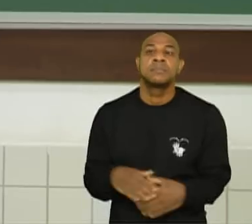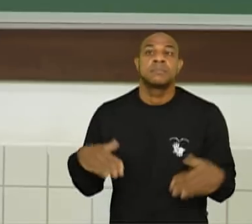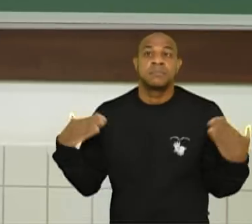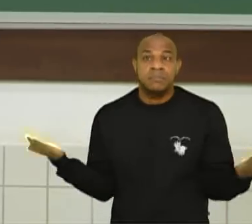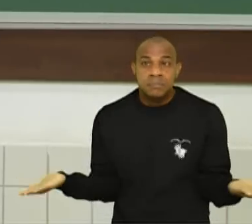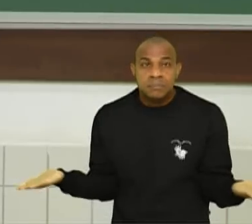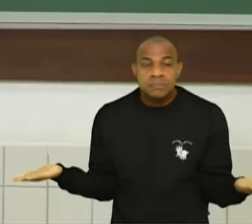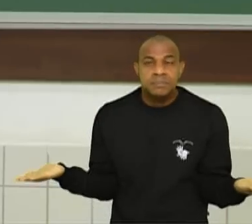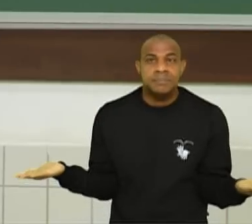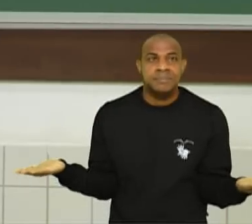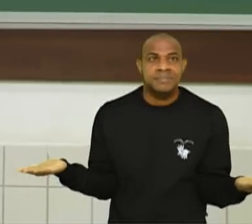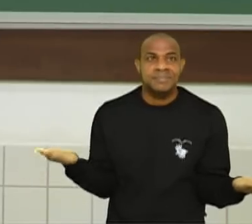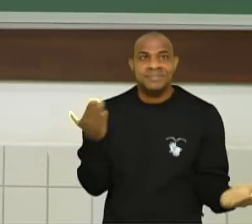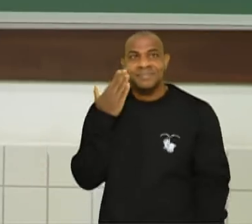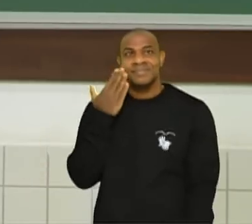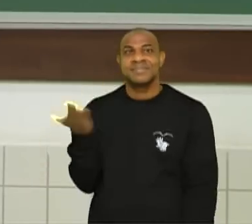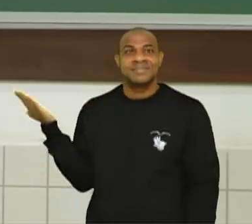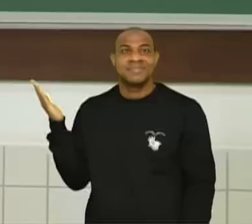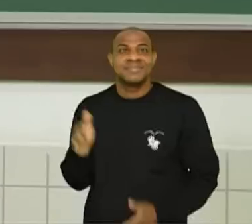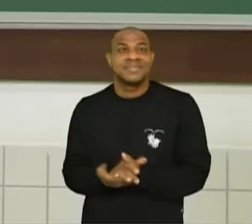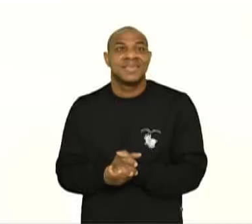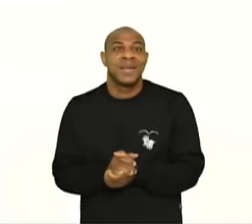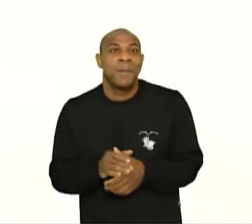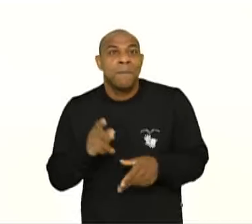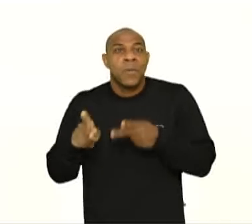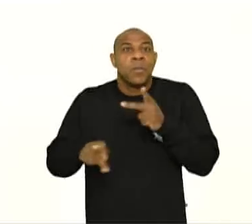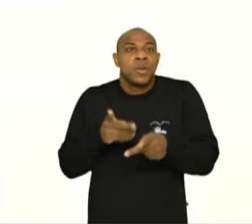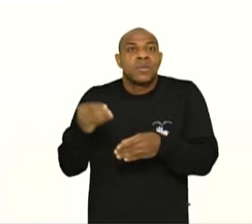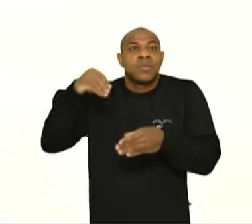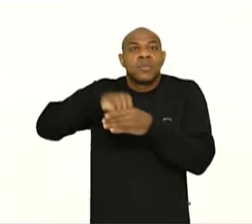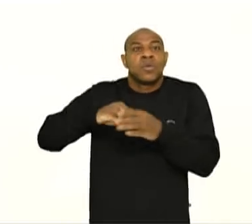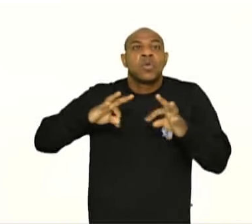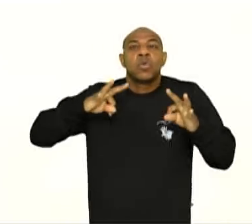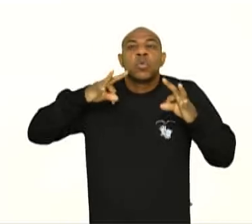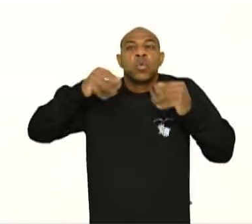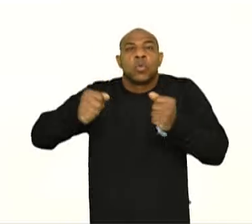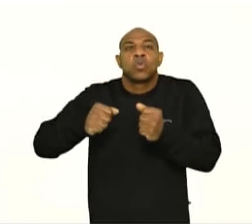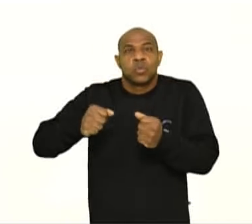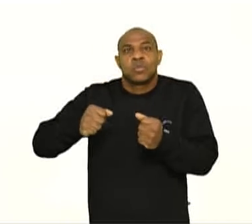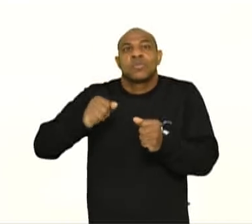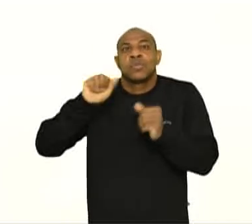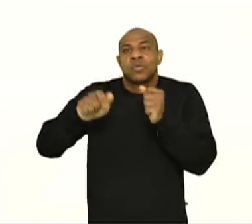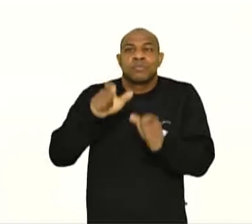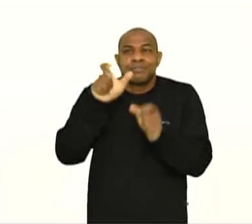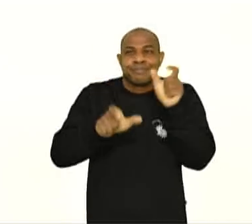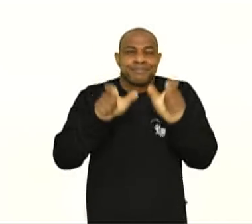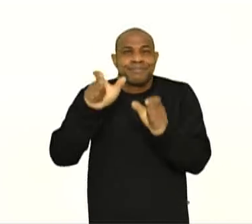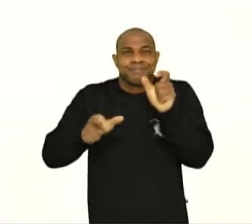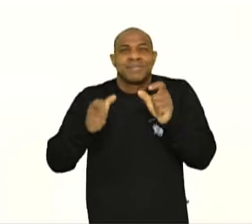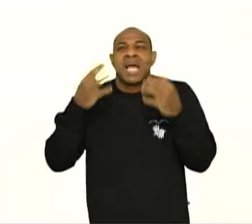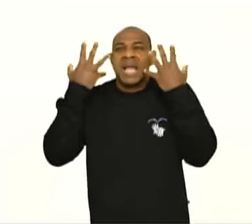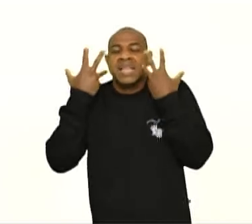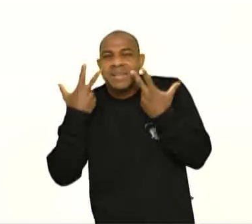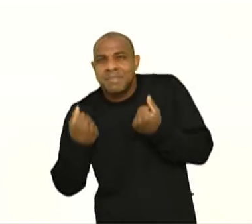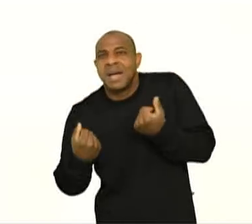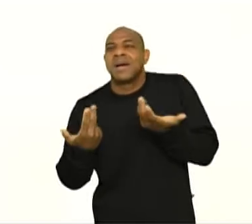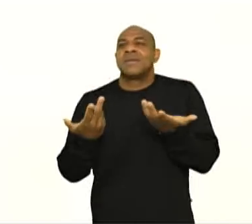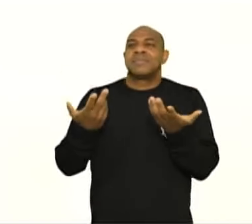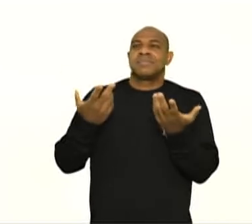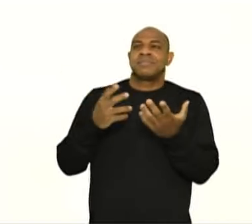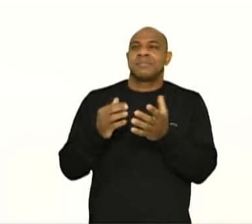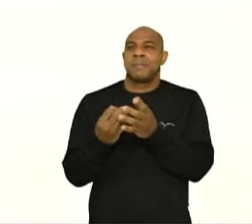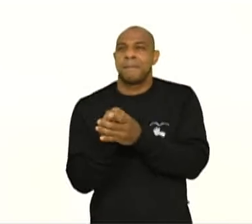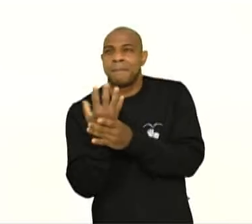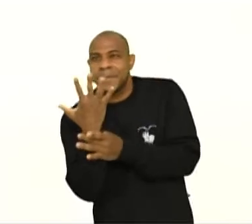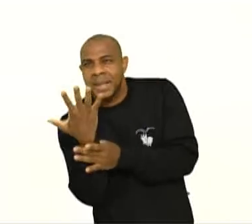Então, galera, é o seguinte, já na primeira aqui, ó, população inclui todos os indivíduos de uma mesma espécie que estão presentes numa determinada região.